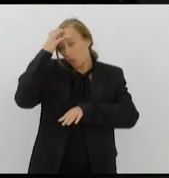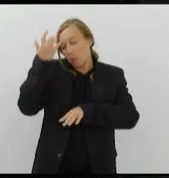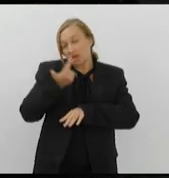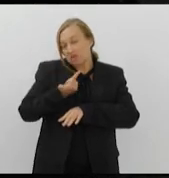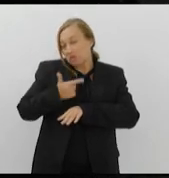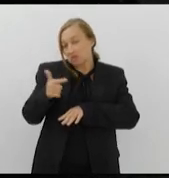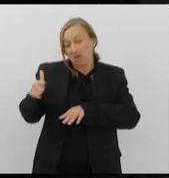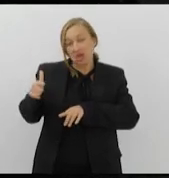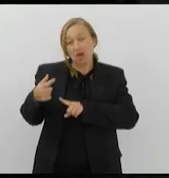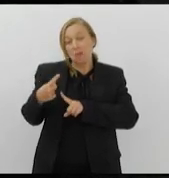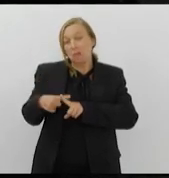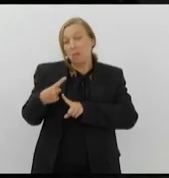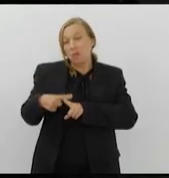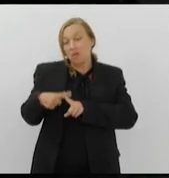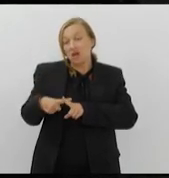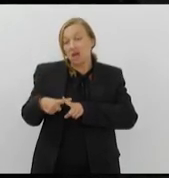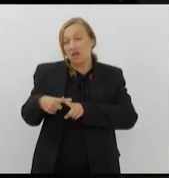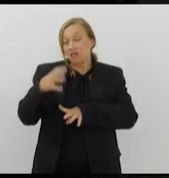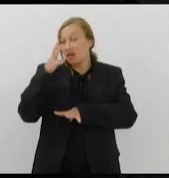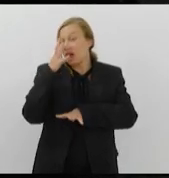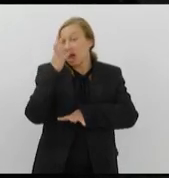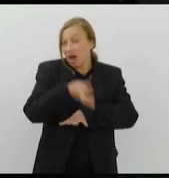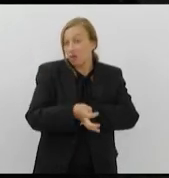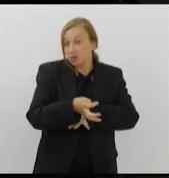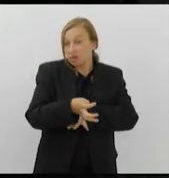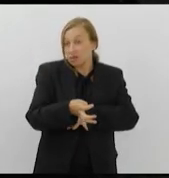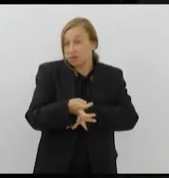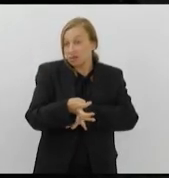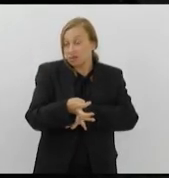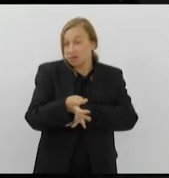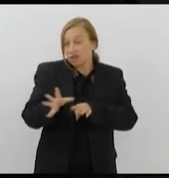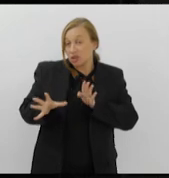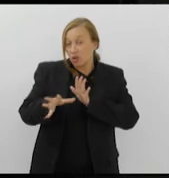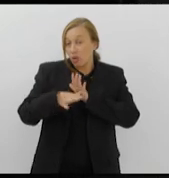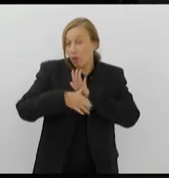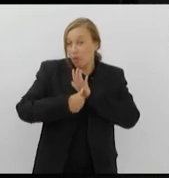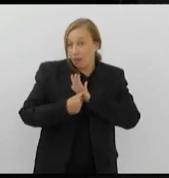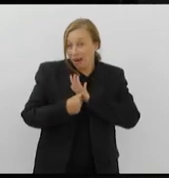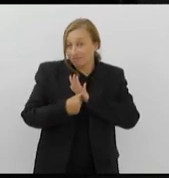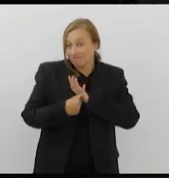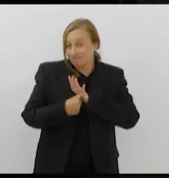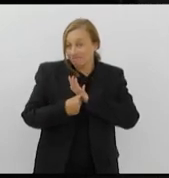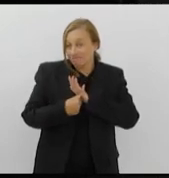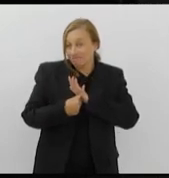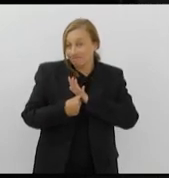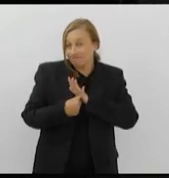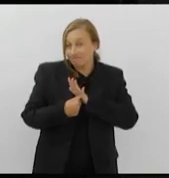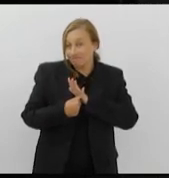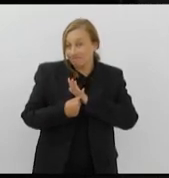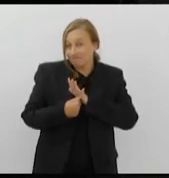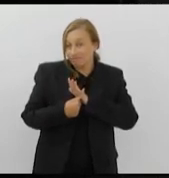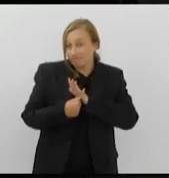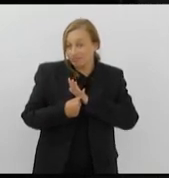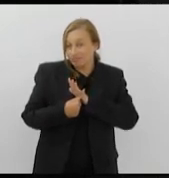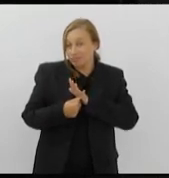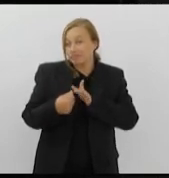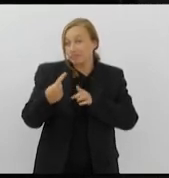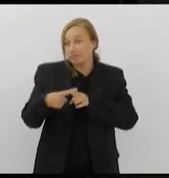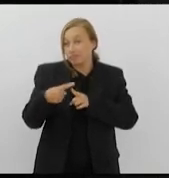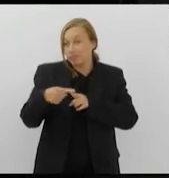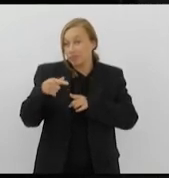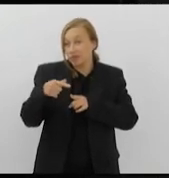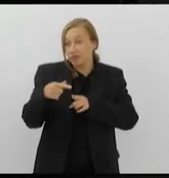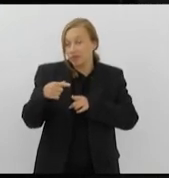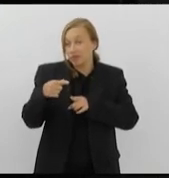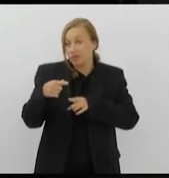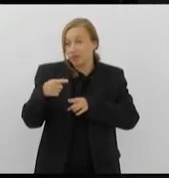porque foi acusada de ser corrupta. Porque foi chamada de